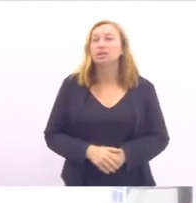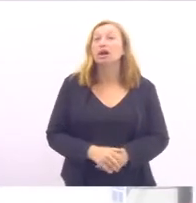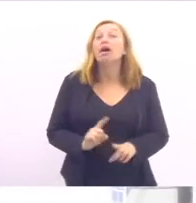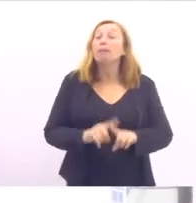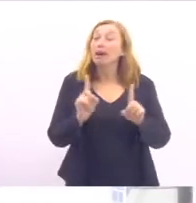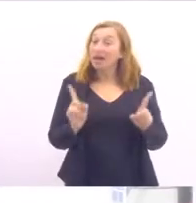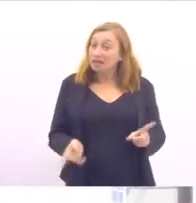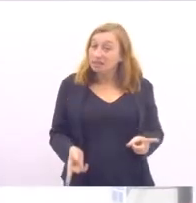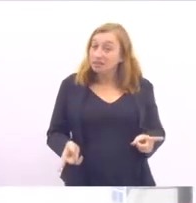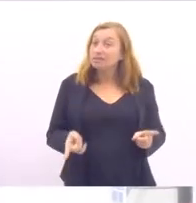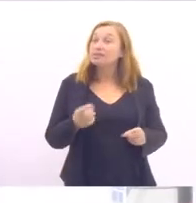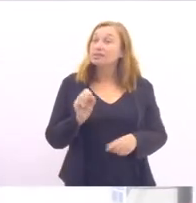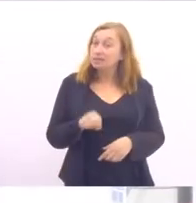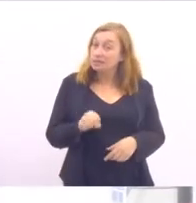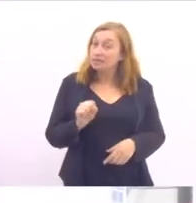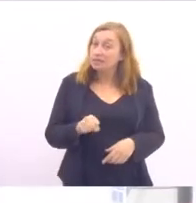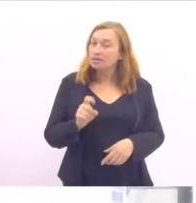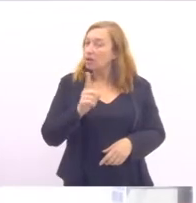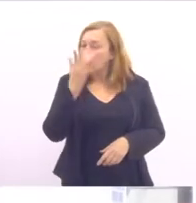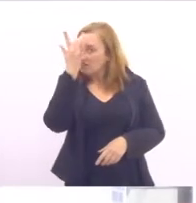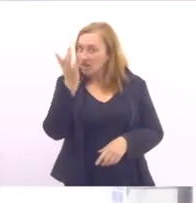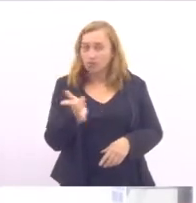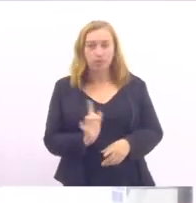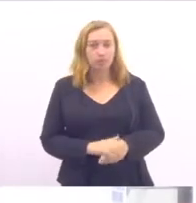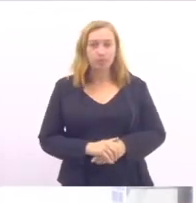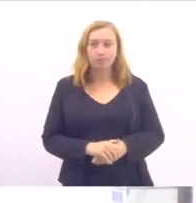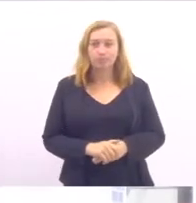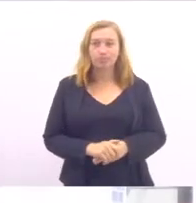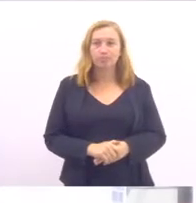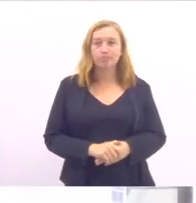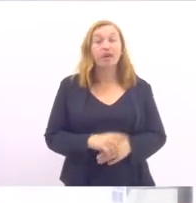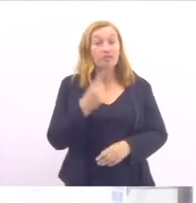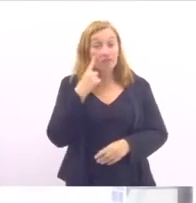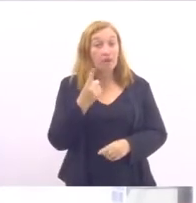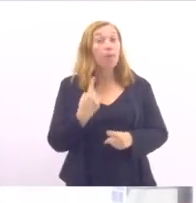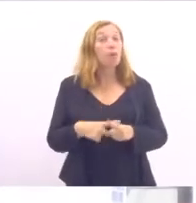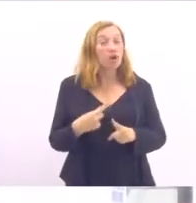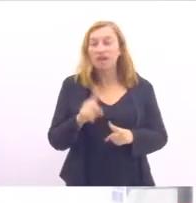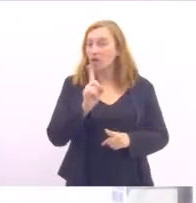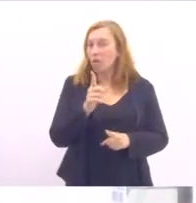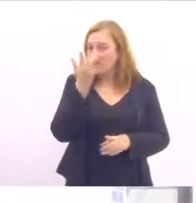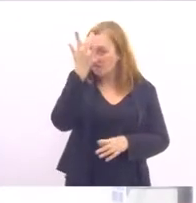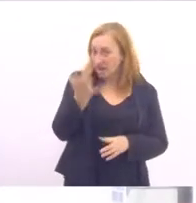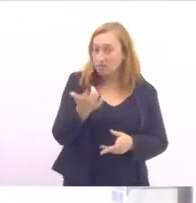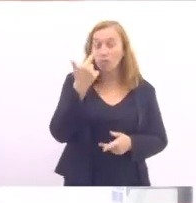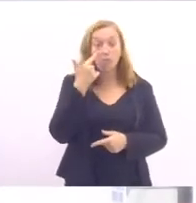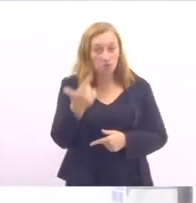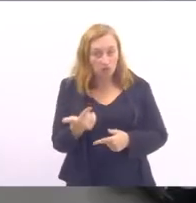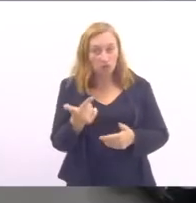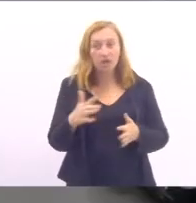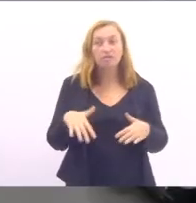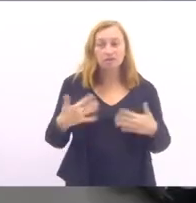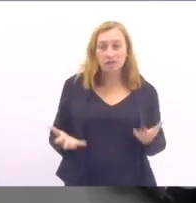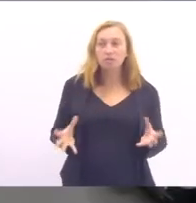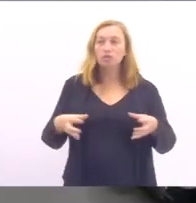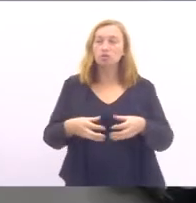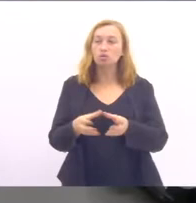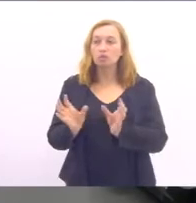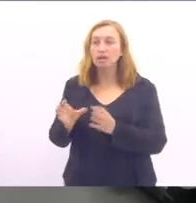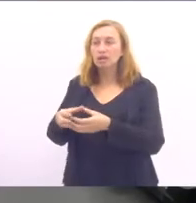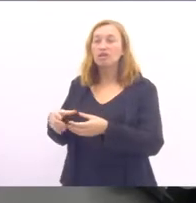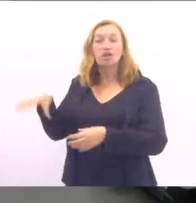Mas, ainda assim, não é fácil. Ainda a gente vai ver por que não é fácil, vamos ouvir, então, as cooperativas e vamos